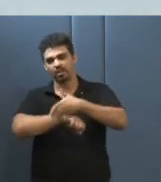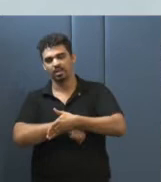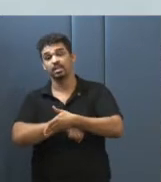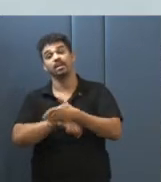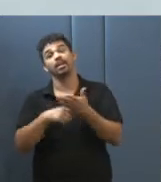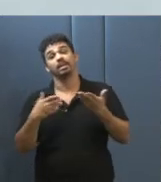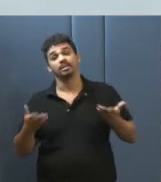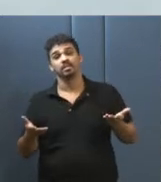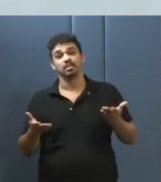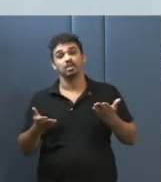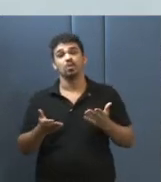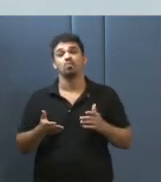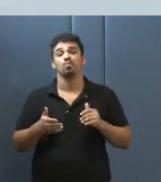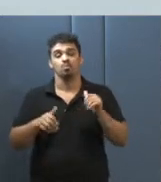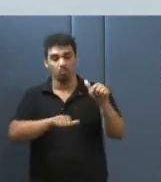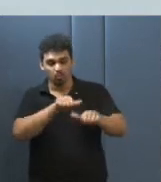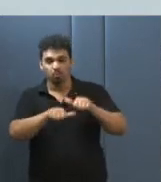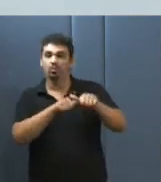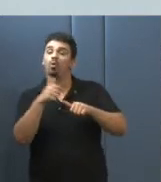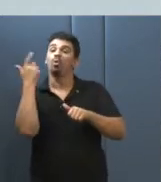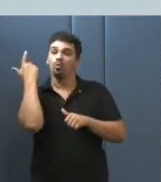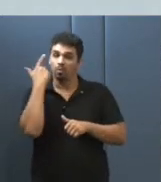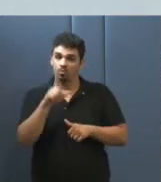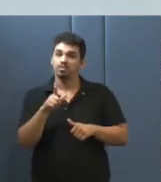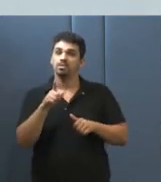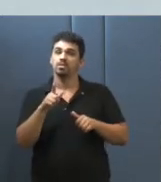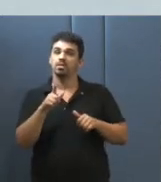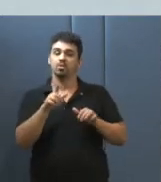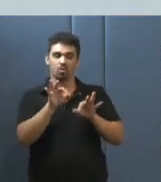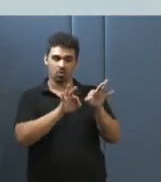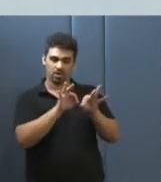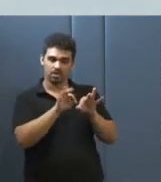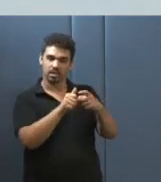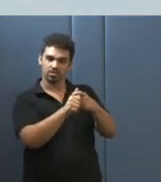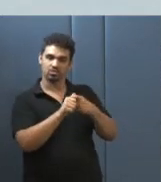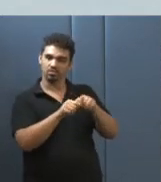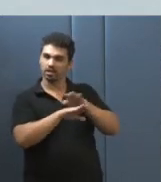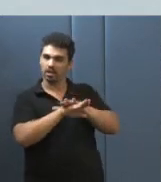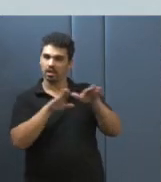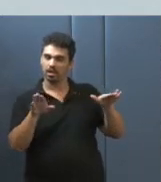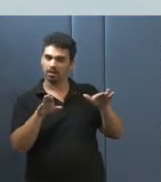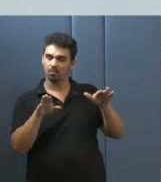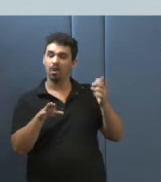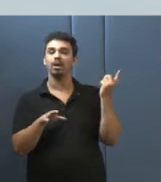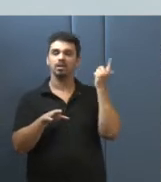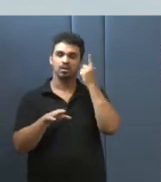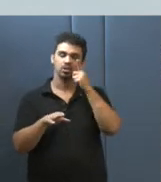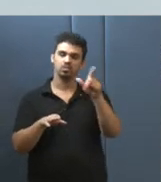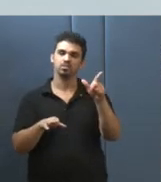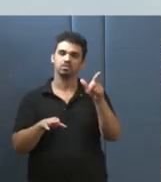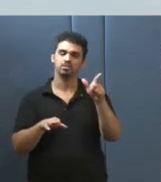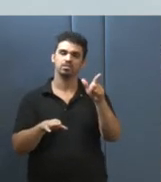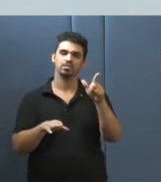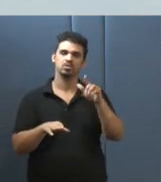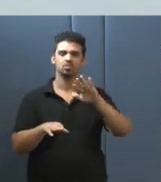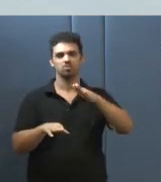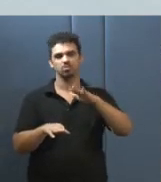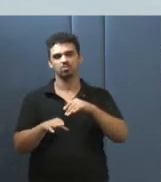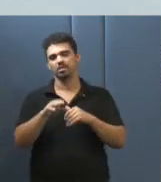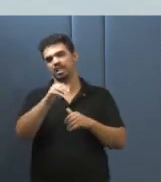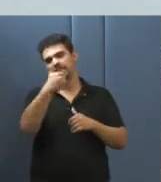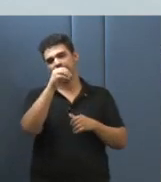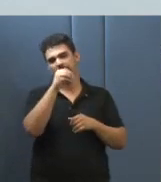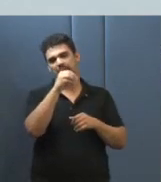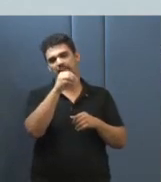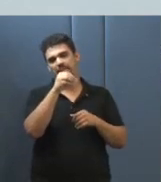foi corrigida, enfim, o débito foi, a obrigação foi sanada, porém, ainda se teve um lapso aí de em torno de 10, 11 anos